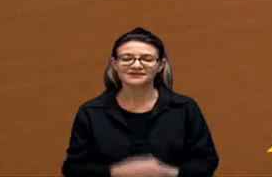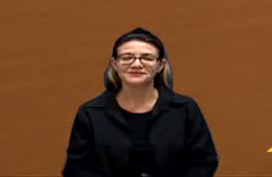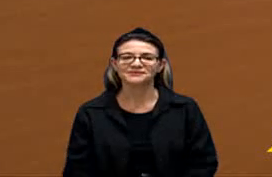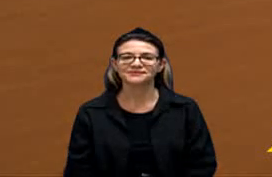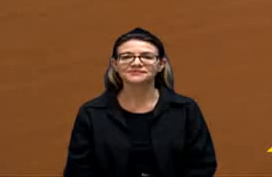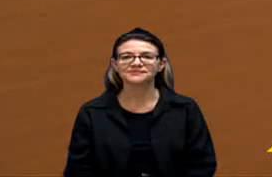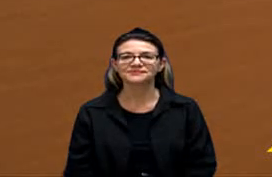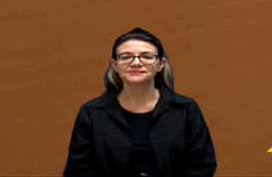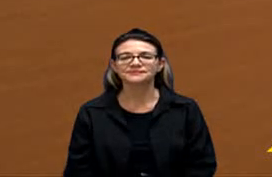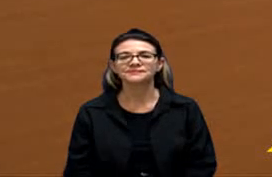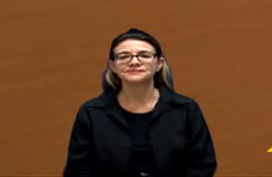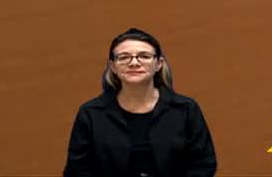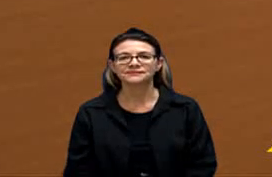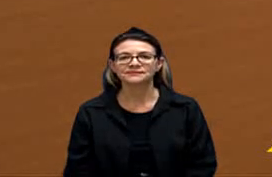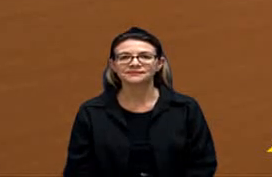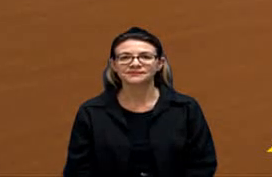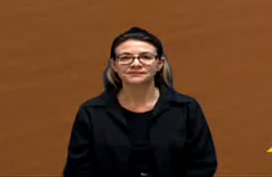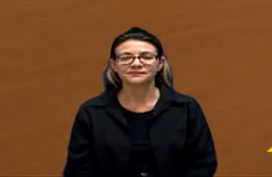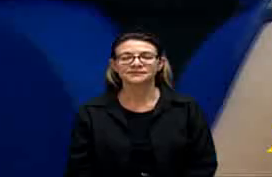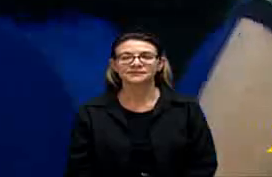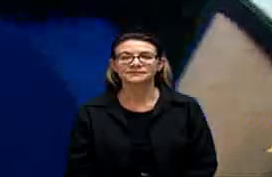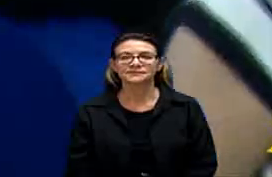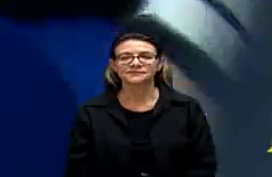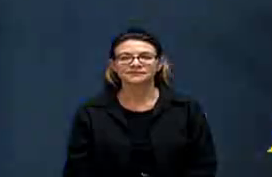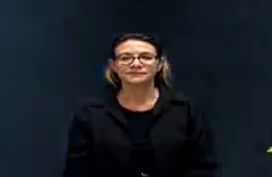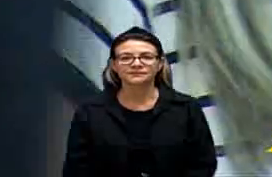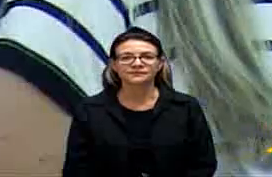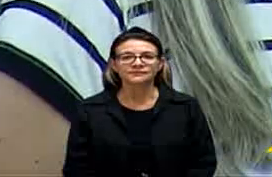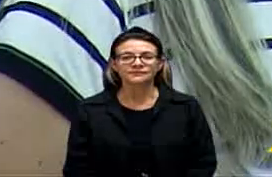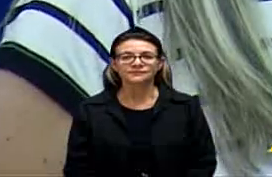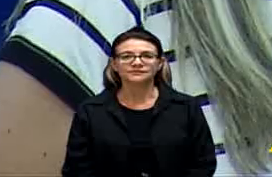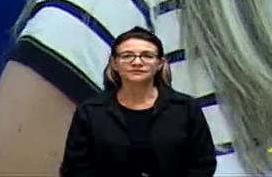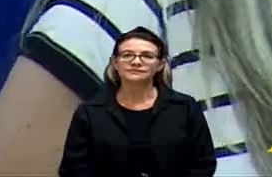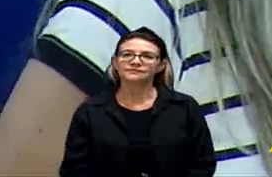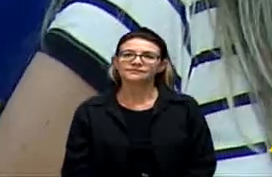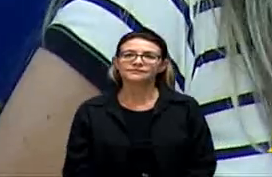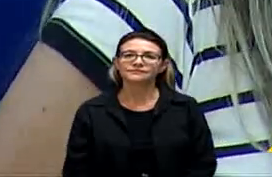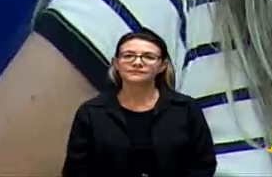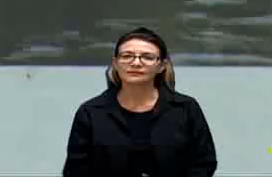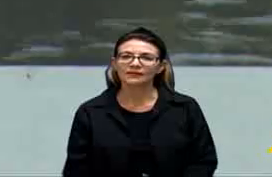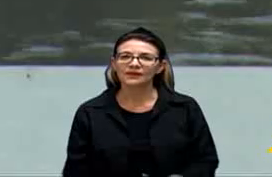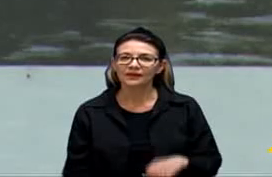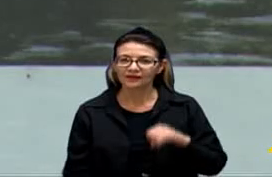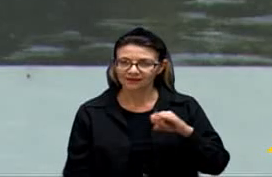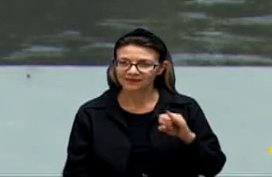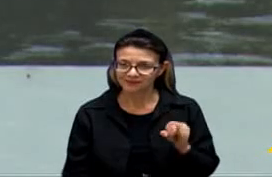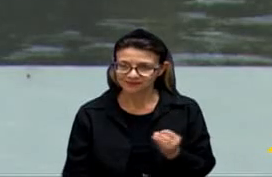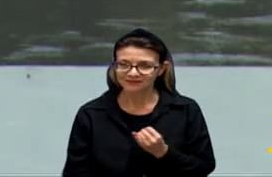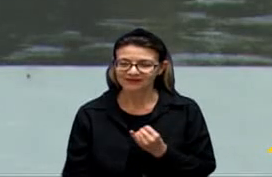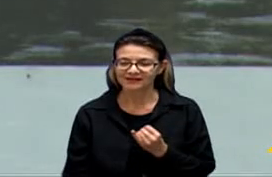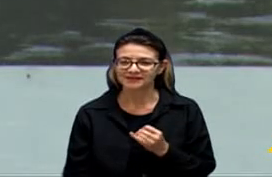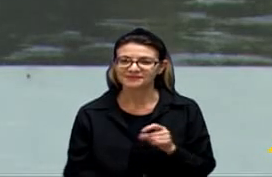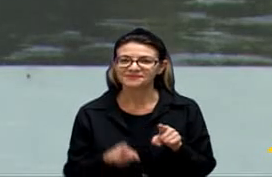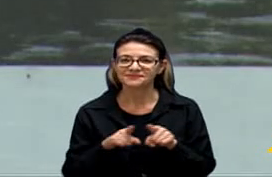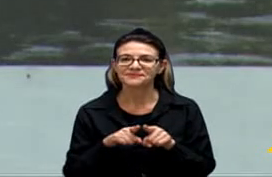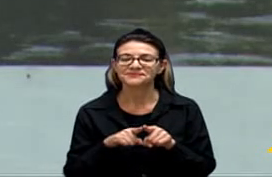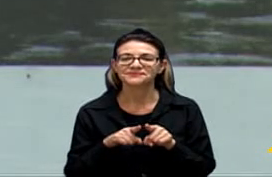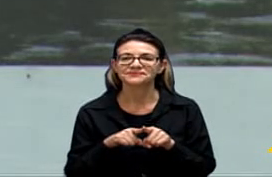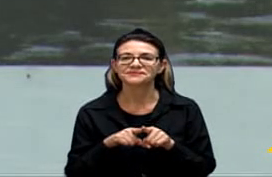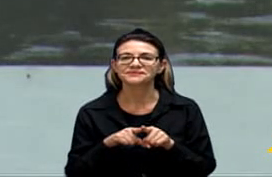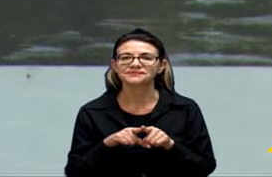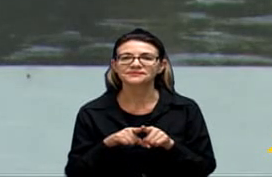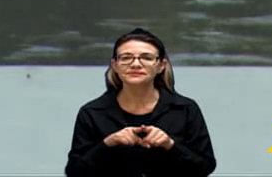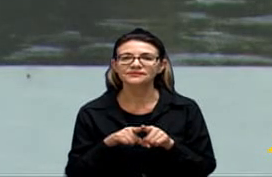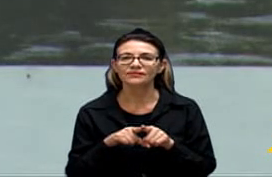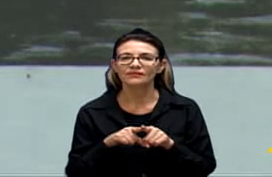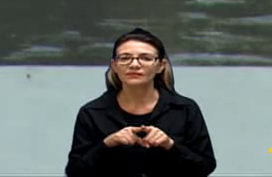com a palavra Oi pode falar por favor eh aproveitar Iara o ensejo se o